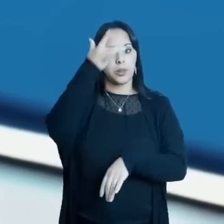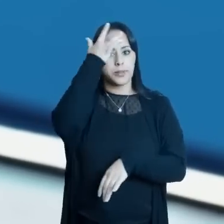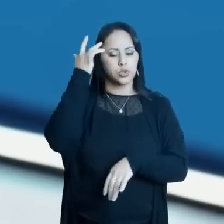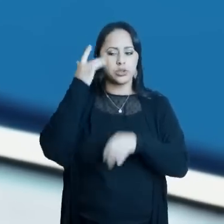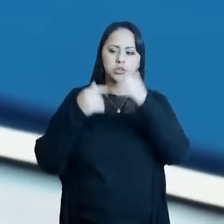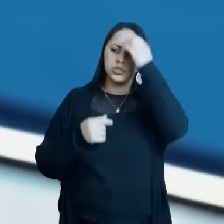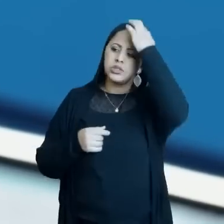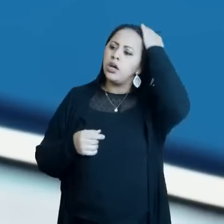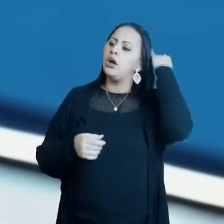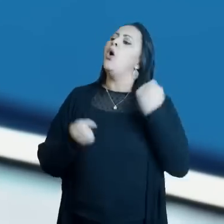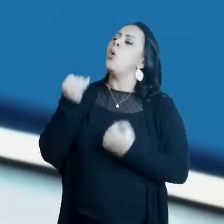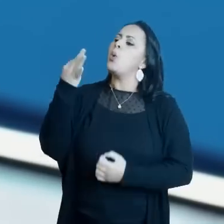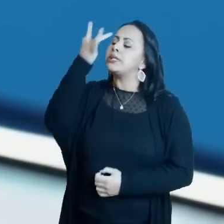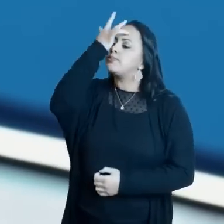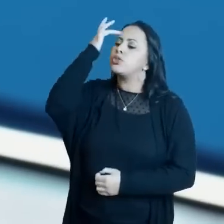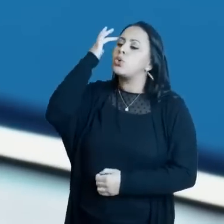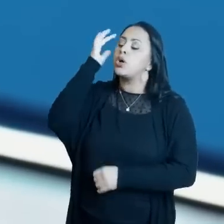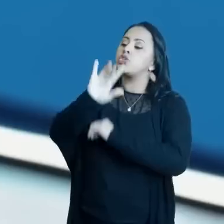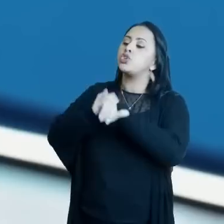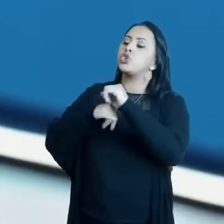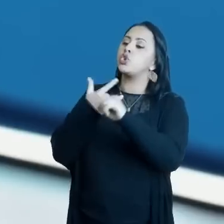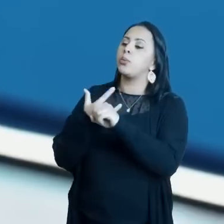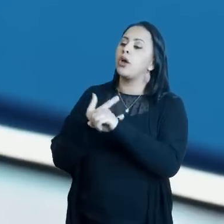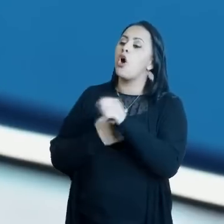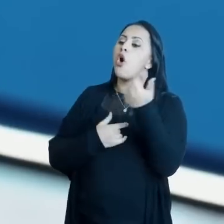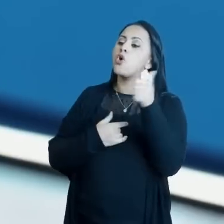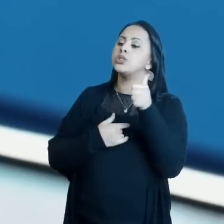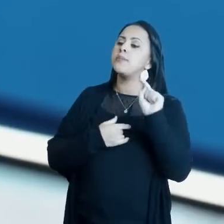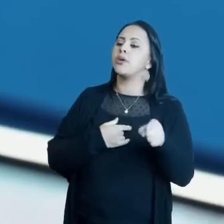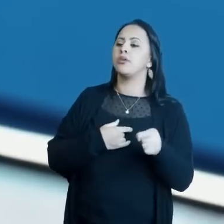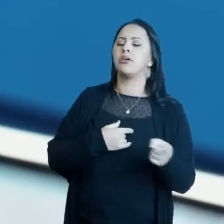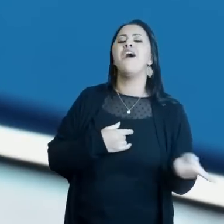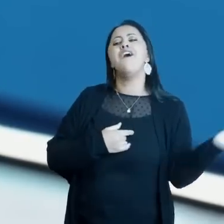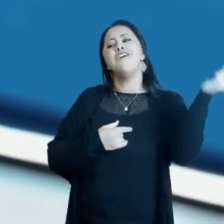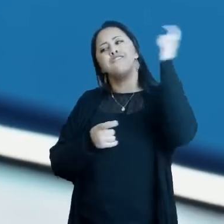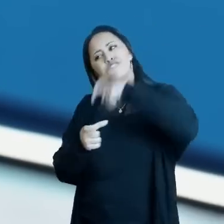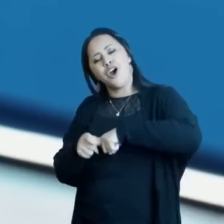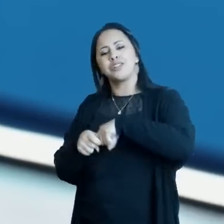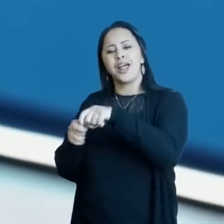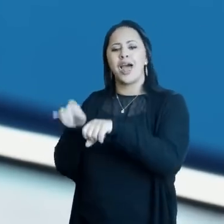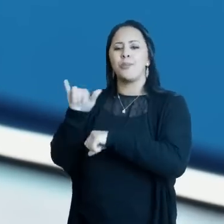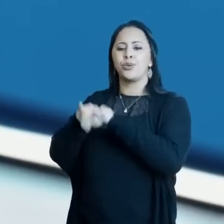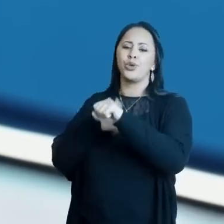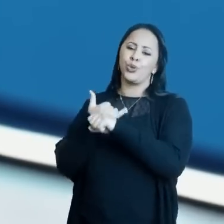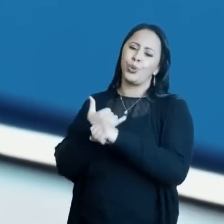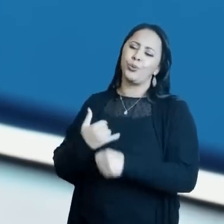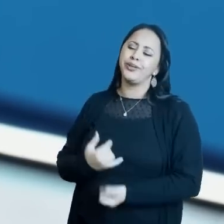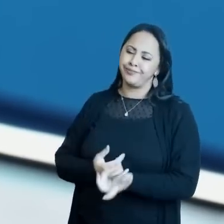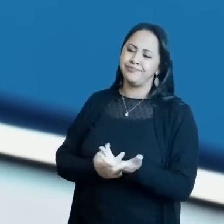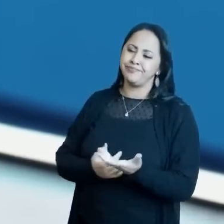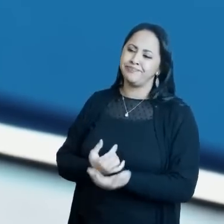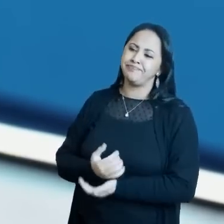pro YouTube. Tem quantas pessoas no YouTube aí, Pedro? 11 mil pessoas no YouTube. Galera, corre pro YouTube.